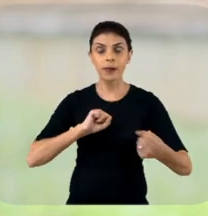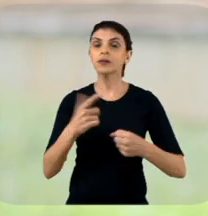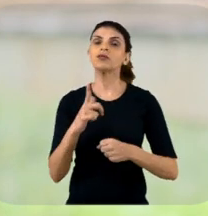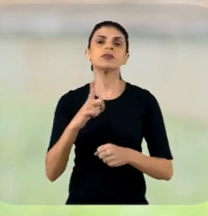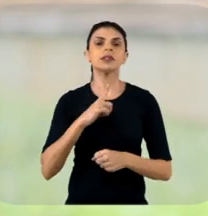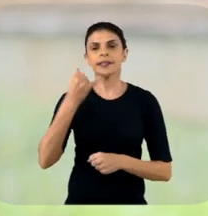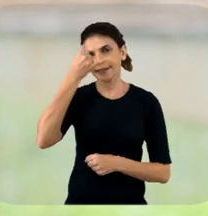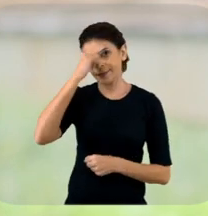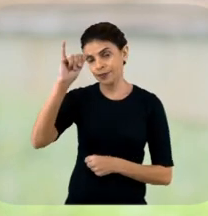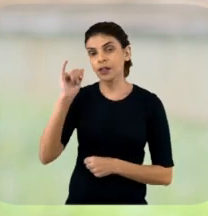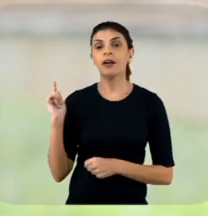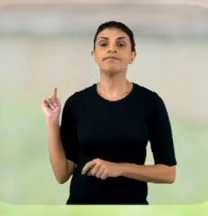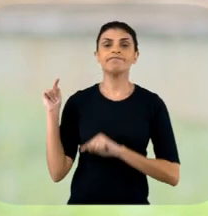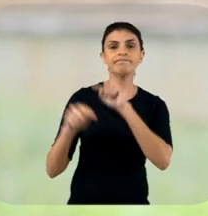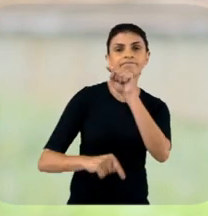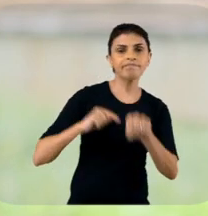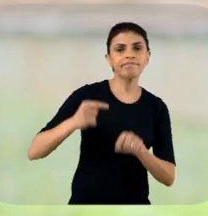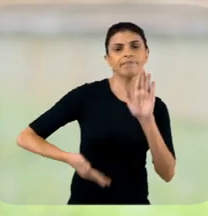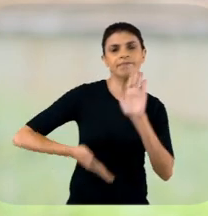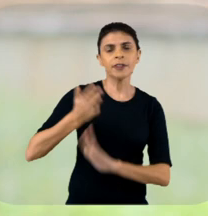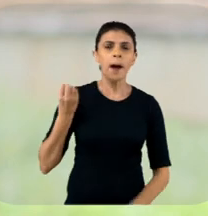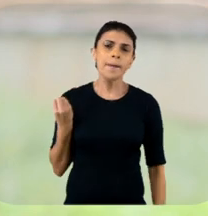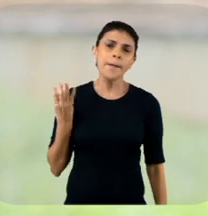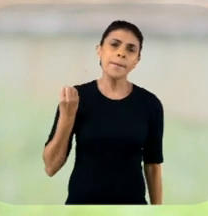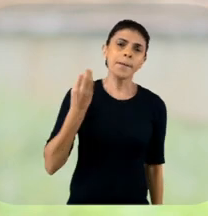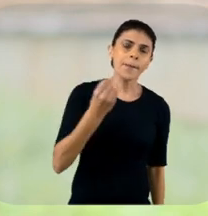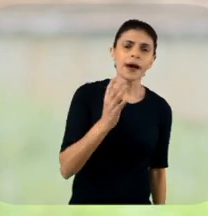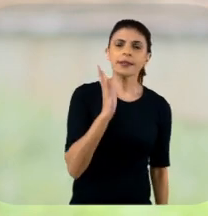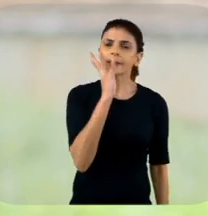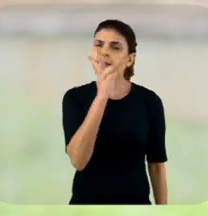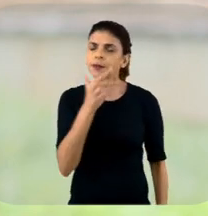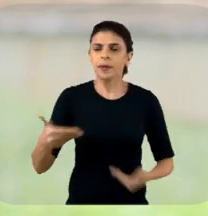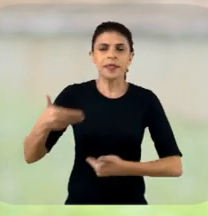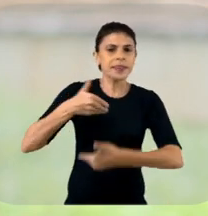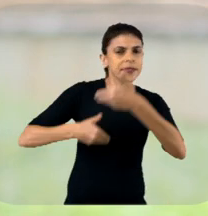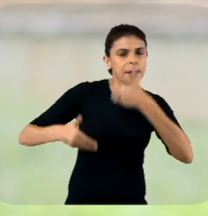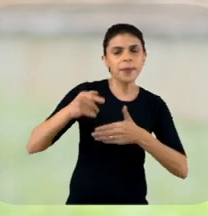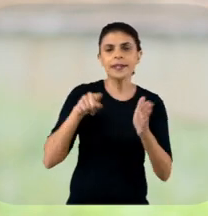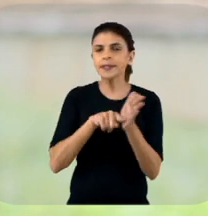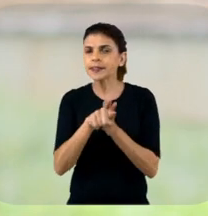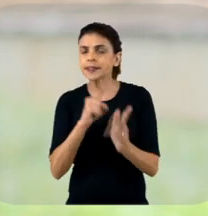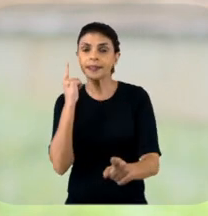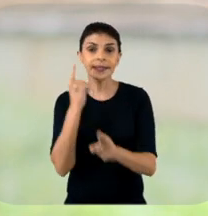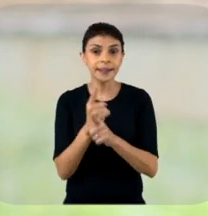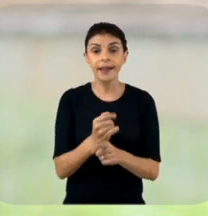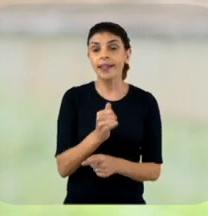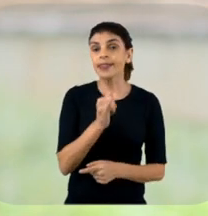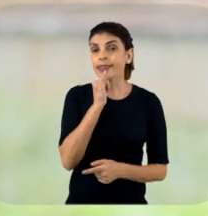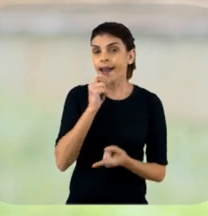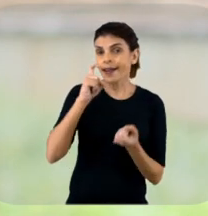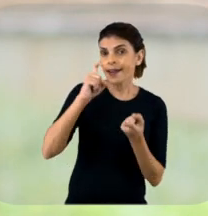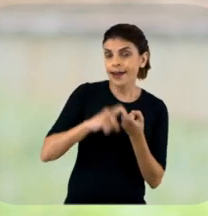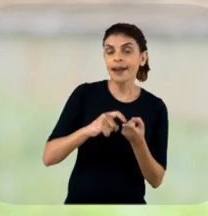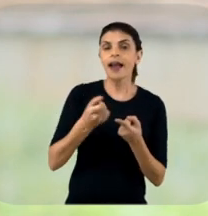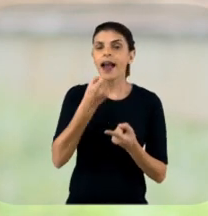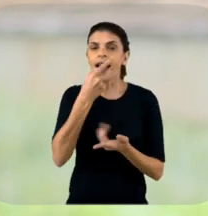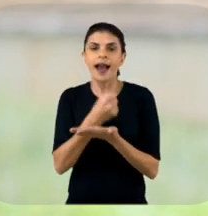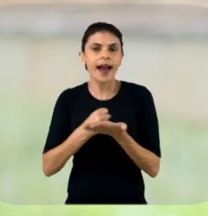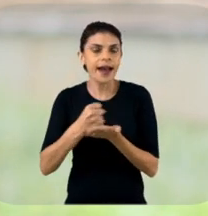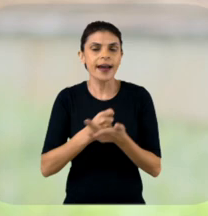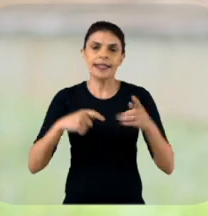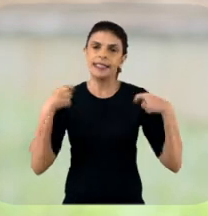não tenhamos que viajar dias para ter acesso a diagnóstico e tratamento, que o teste para o diagnóstico e os